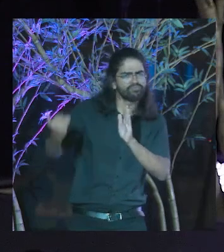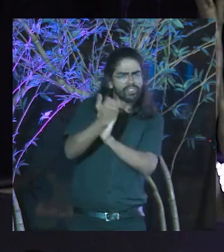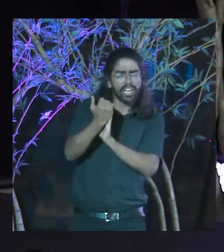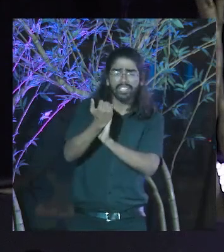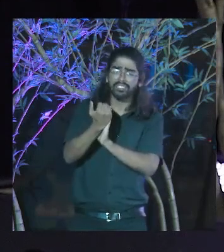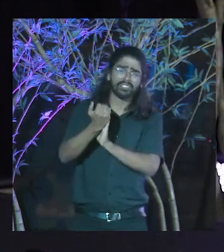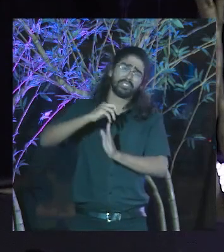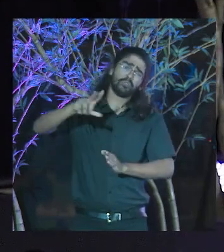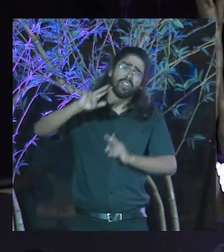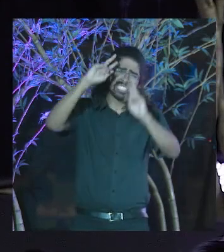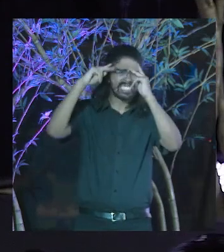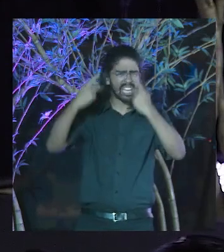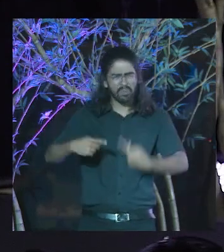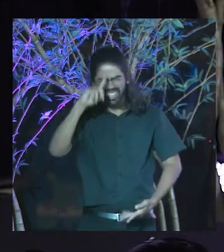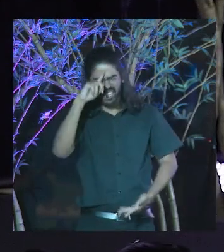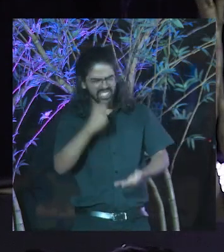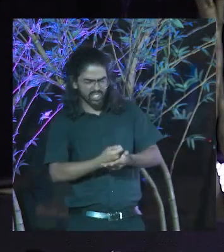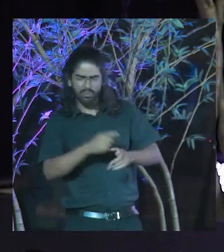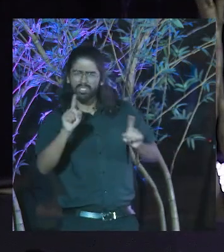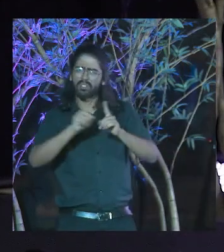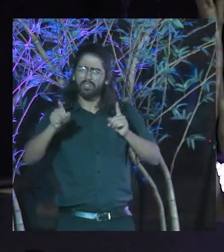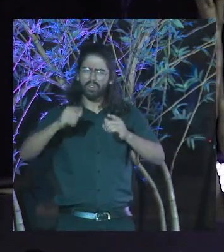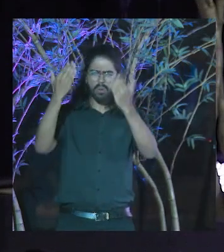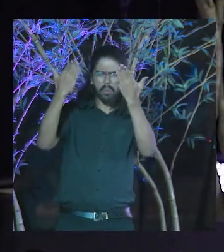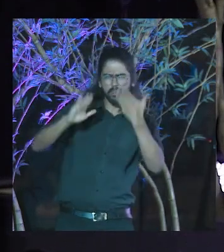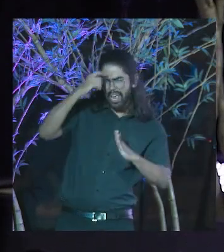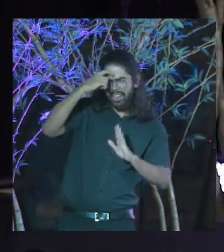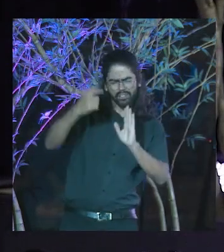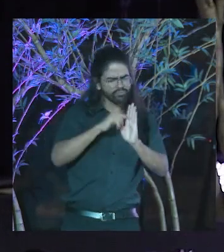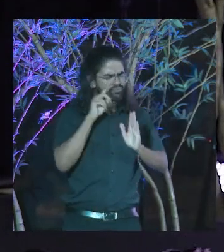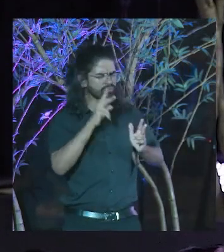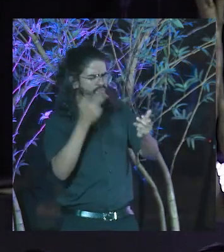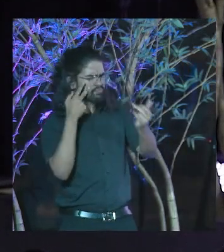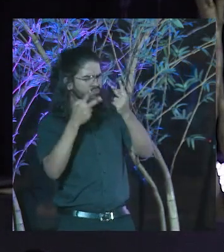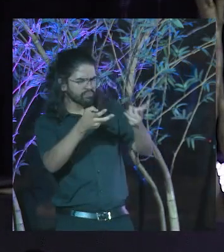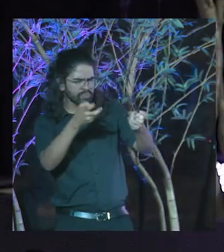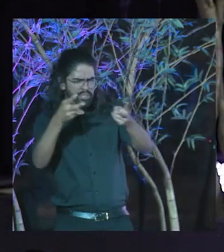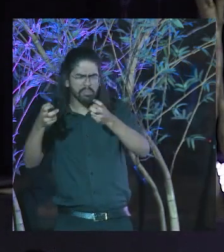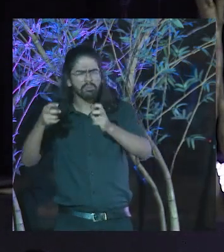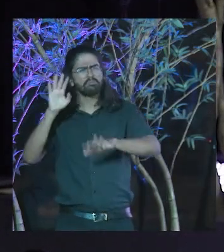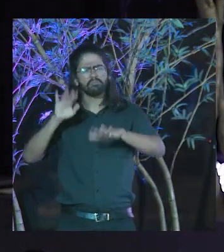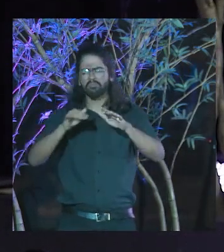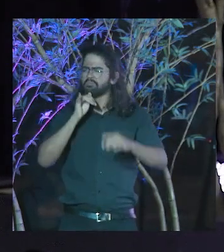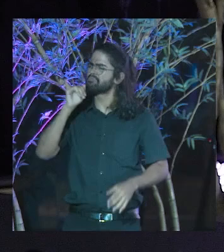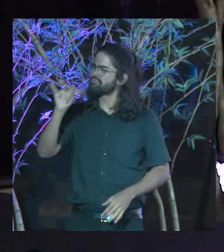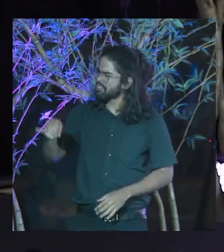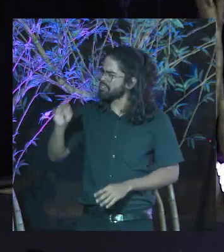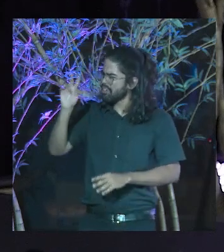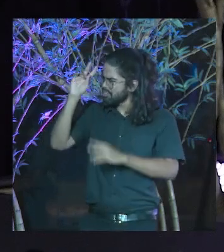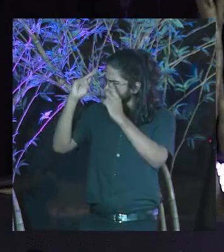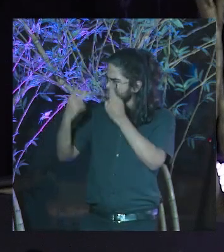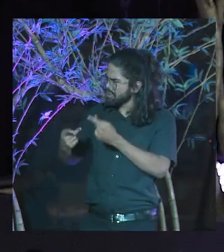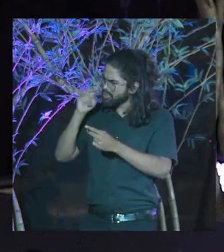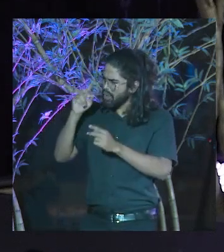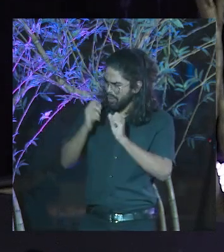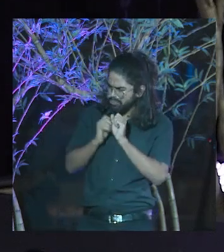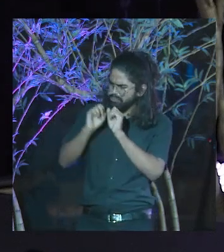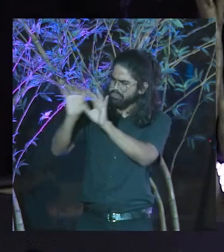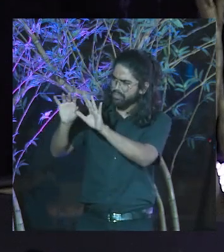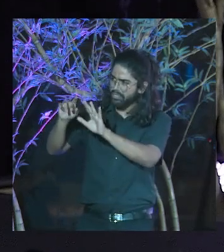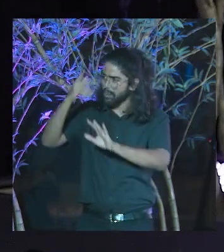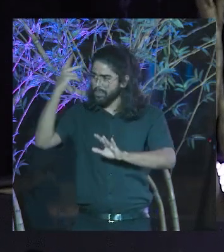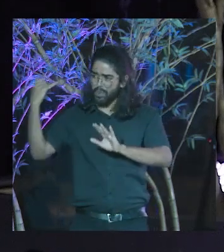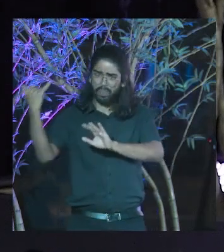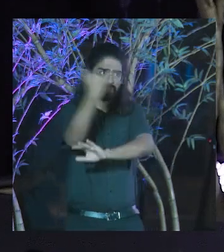não foi um humano que determinou isso. Foi um sistema de inteligência artificial que até pode ter dito por um humano repetir isso para vocês. Mas